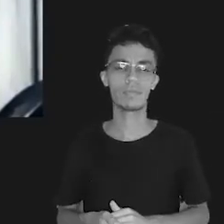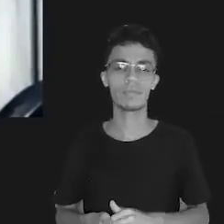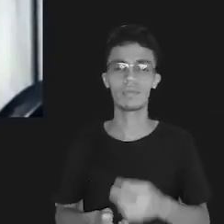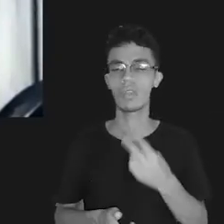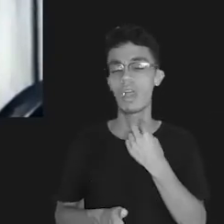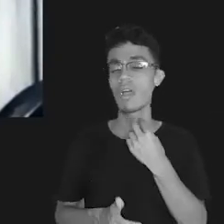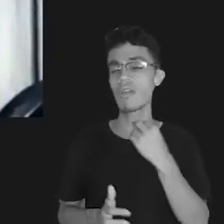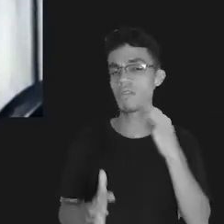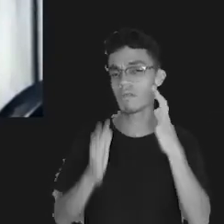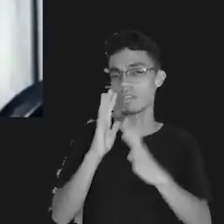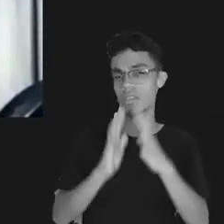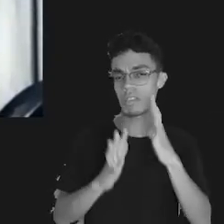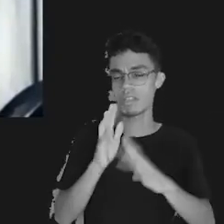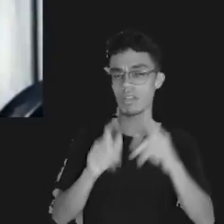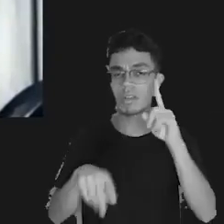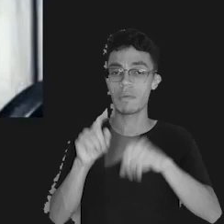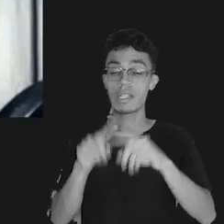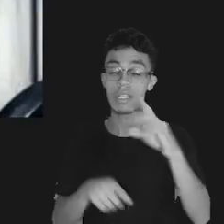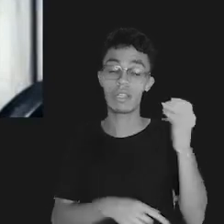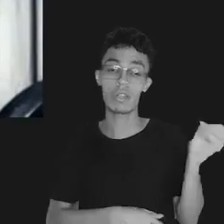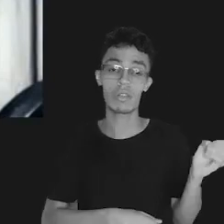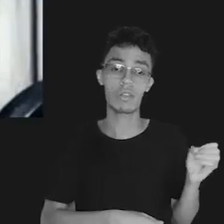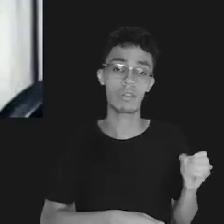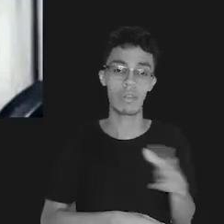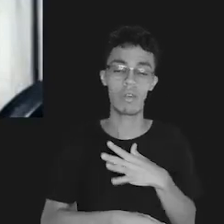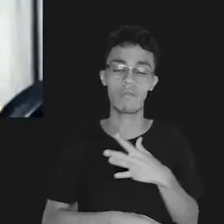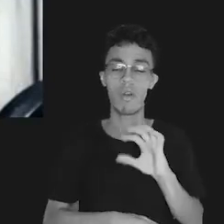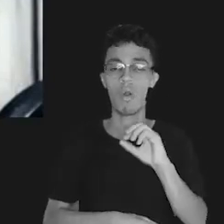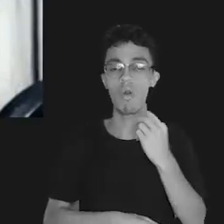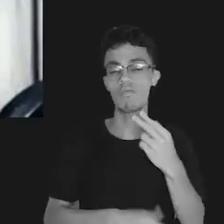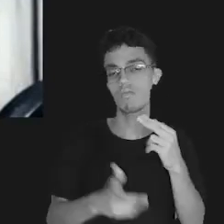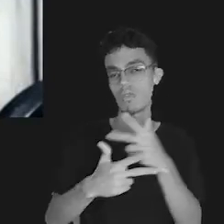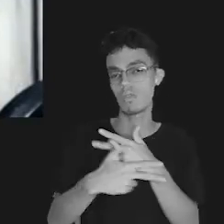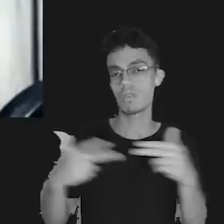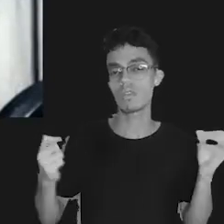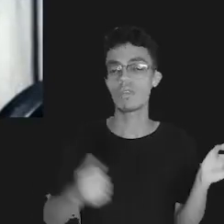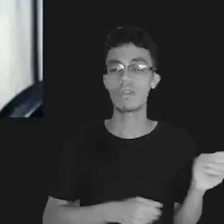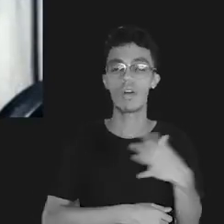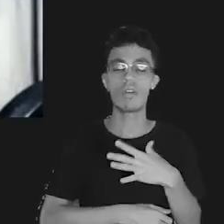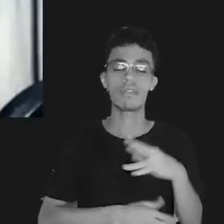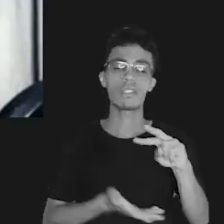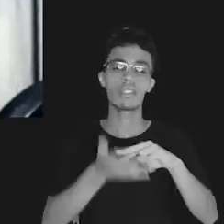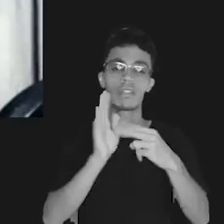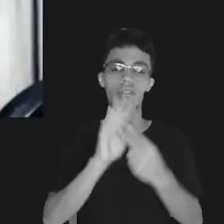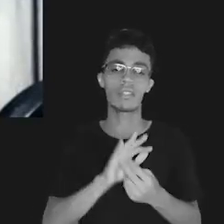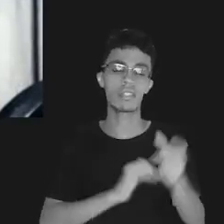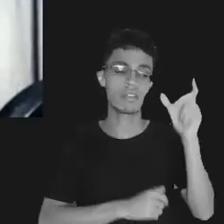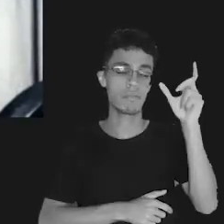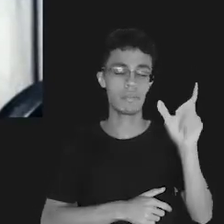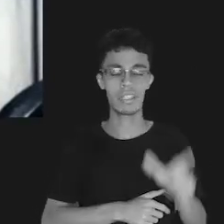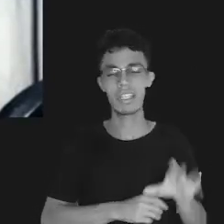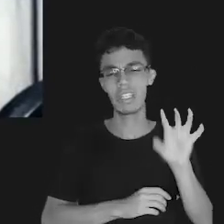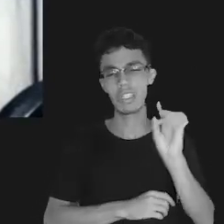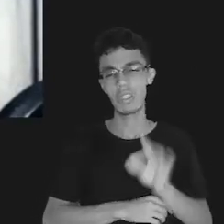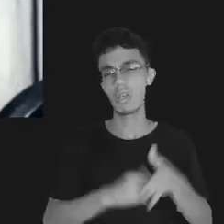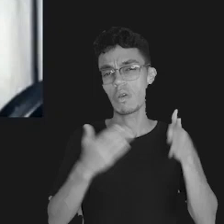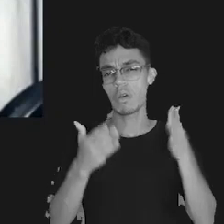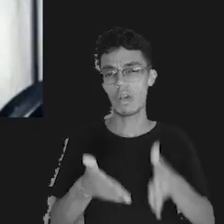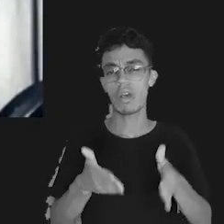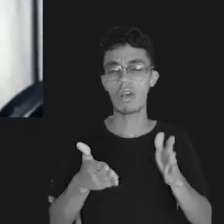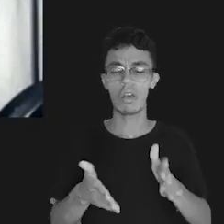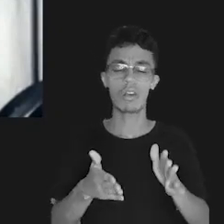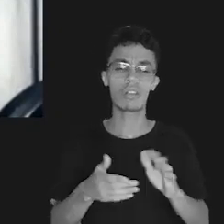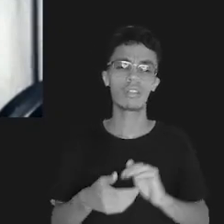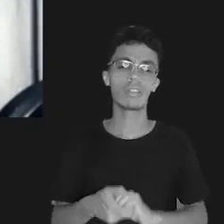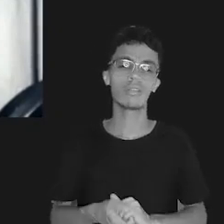estabelecer confusão entre matéria nova e fato novo, isto é, entre o que só agora se alega, posto